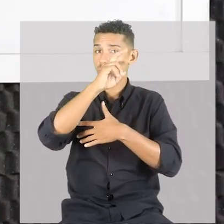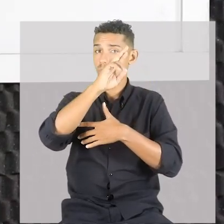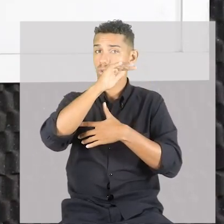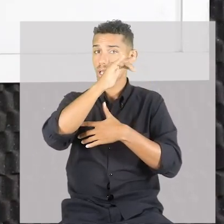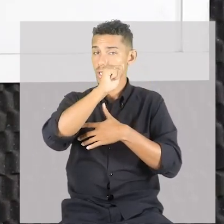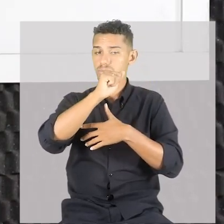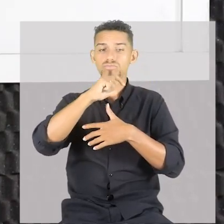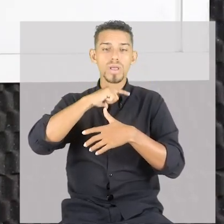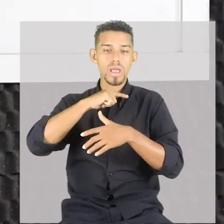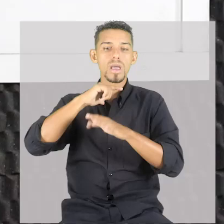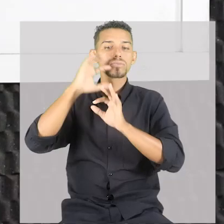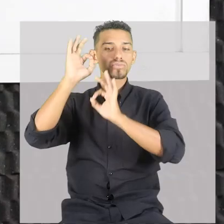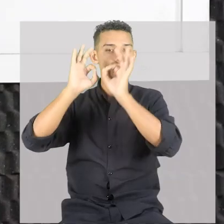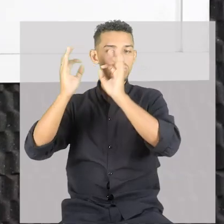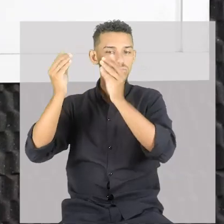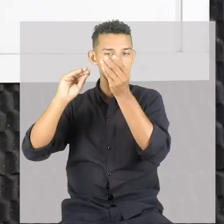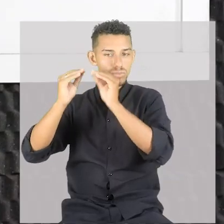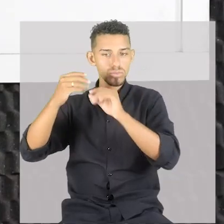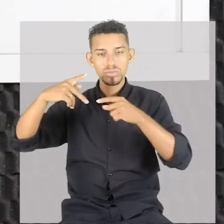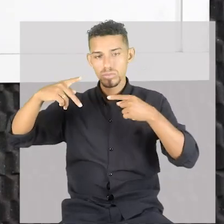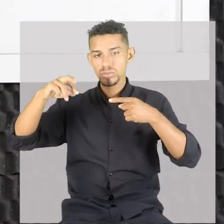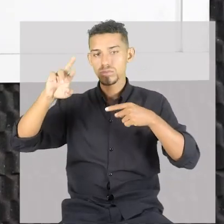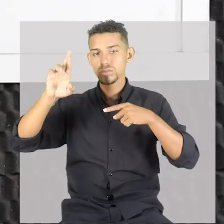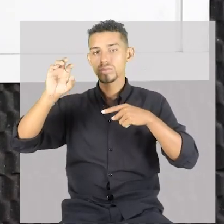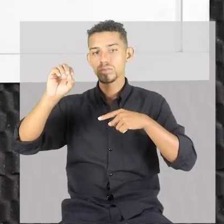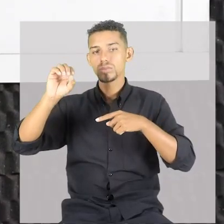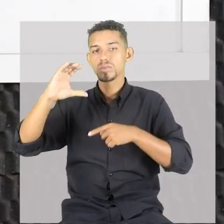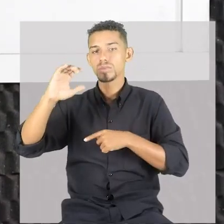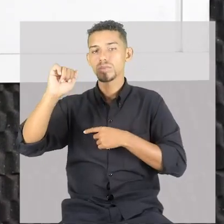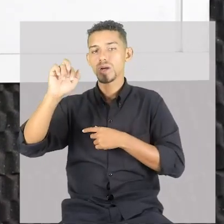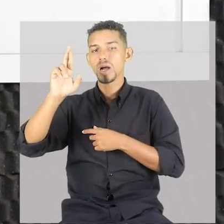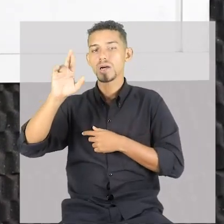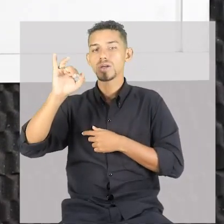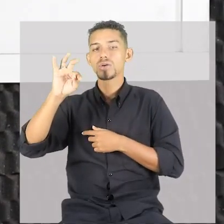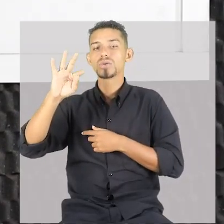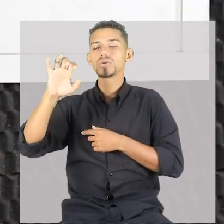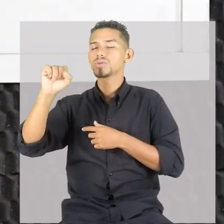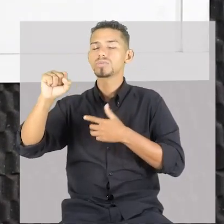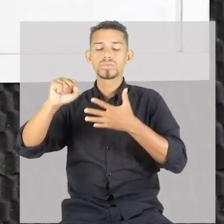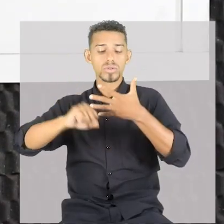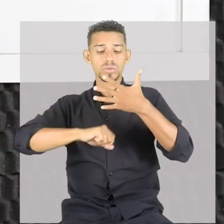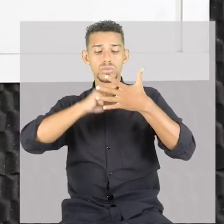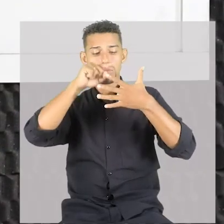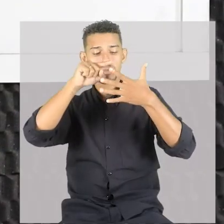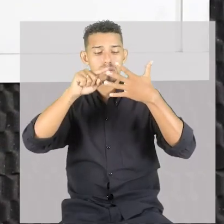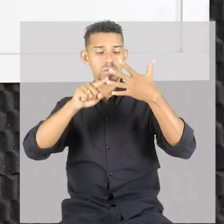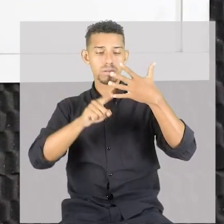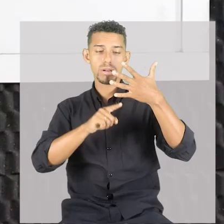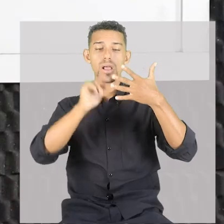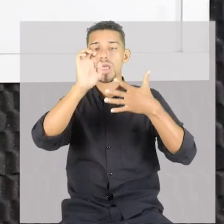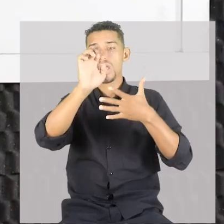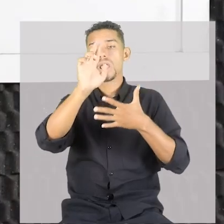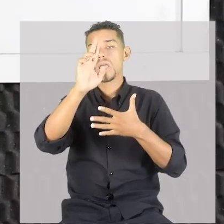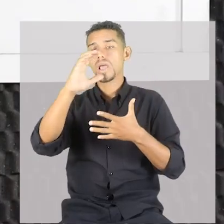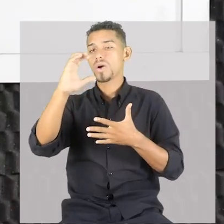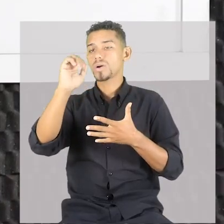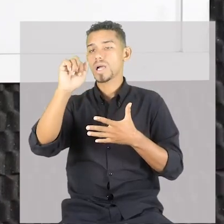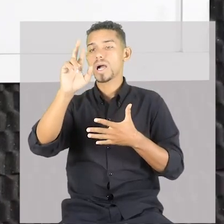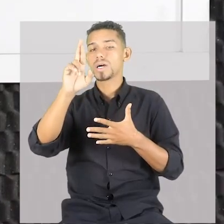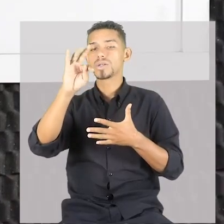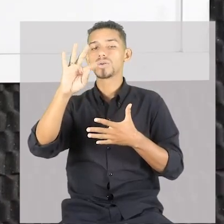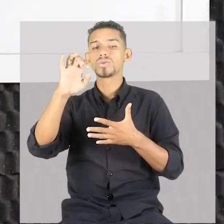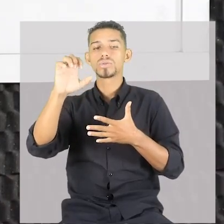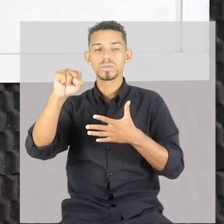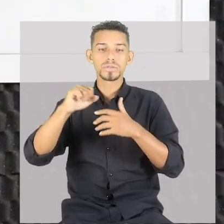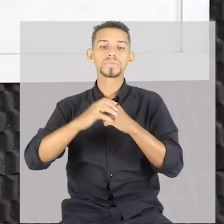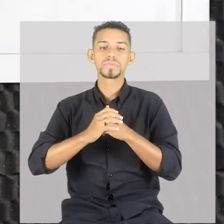organismos procariontes, tá? Vamos colocar aqui procariontes, e todos os outros são organismos